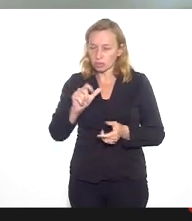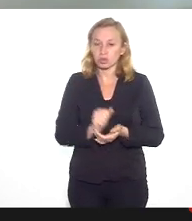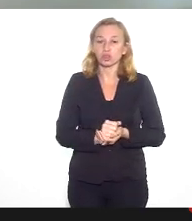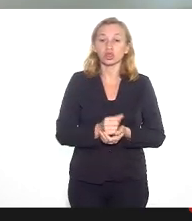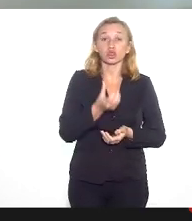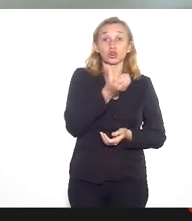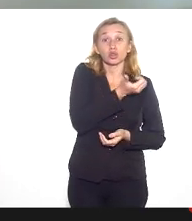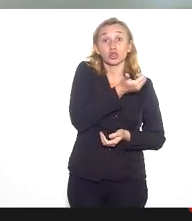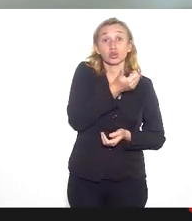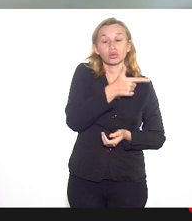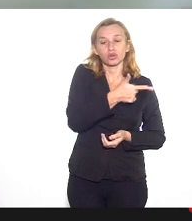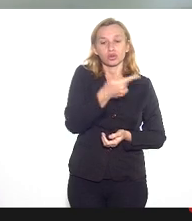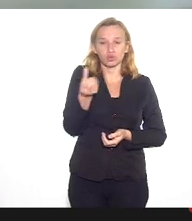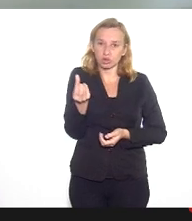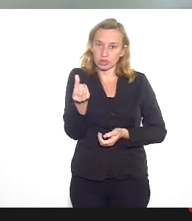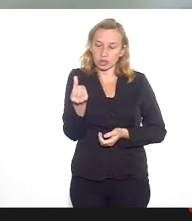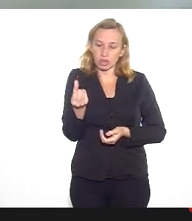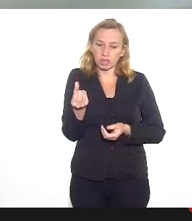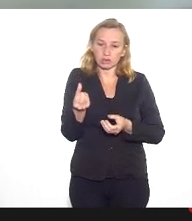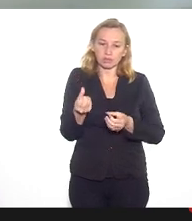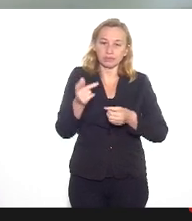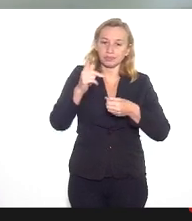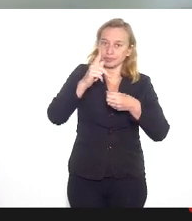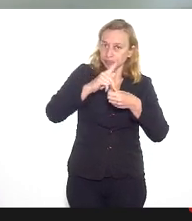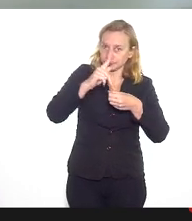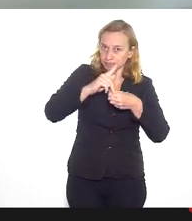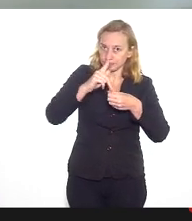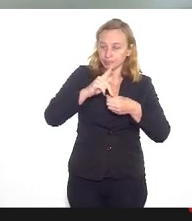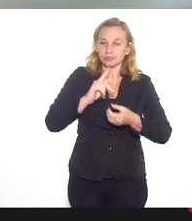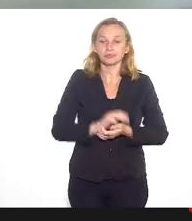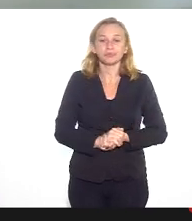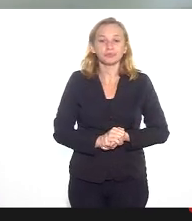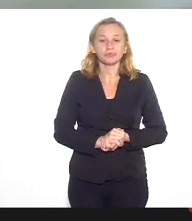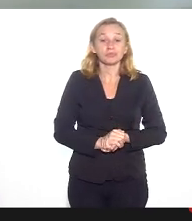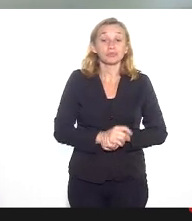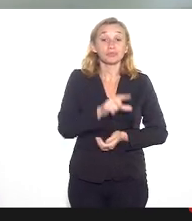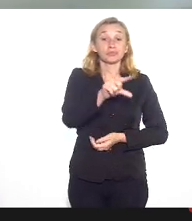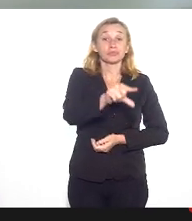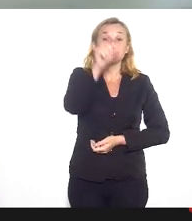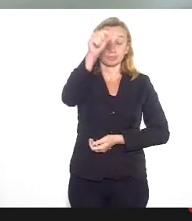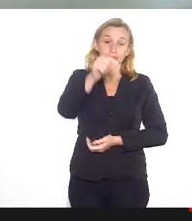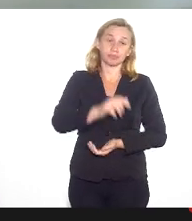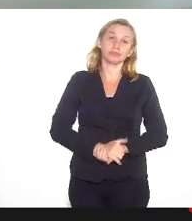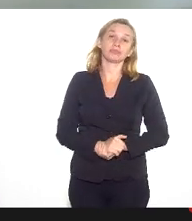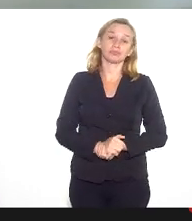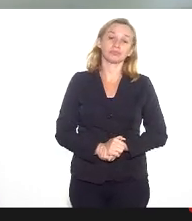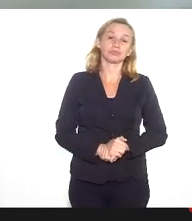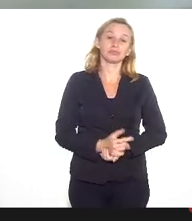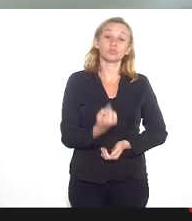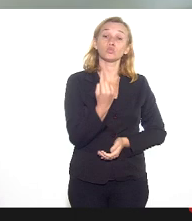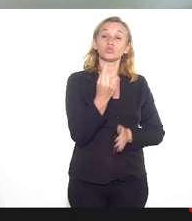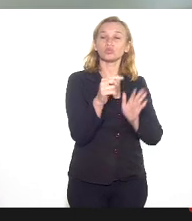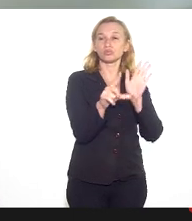2016, quando a Petrobras decide de uma vez